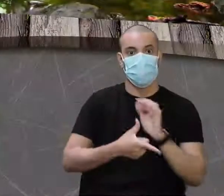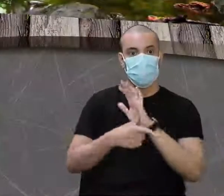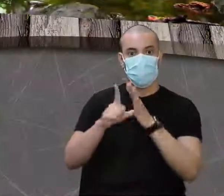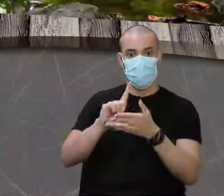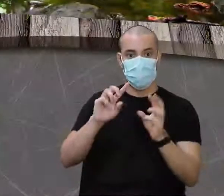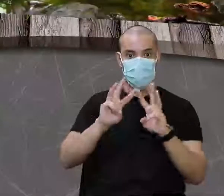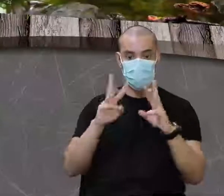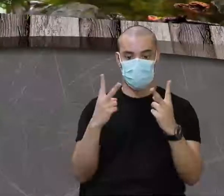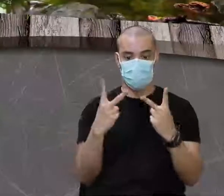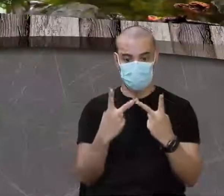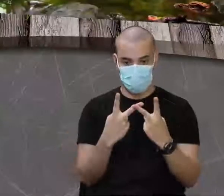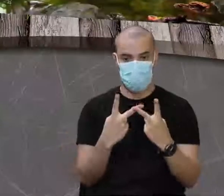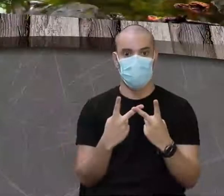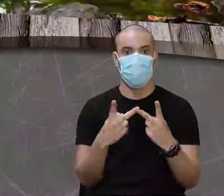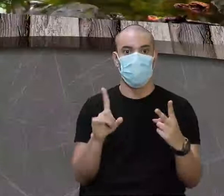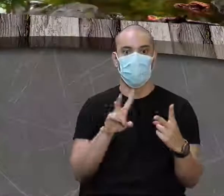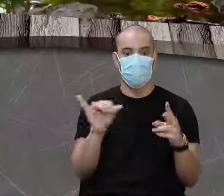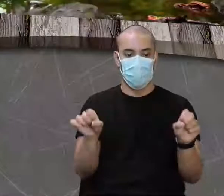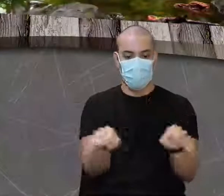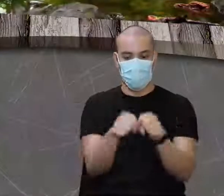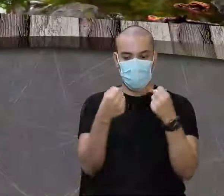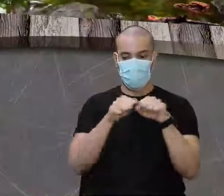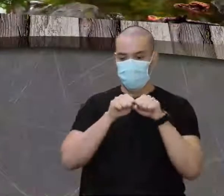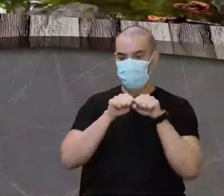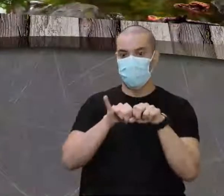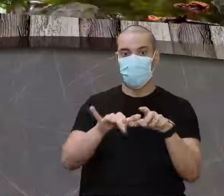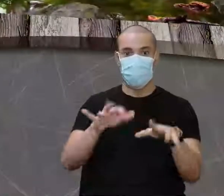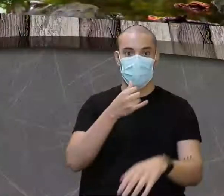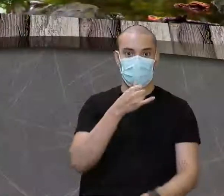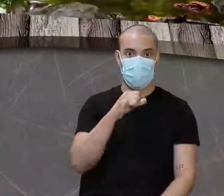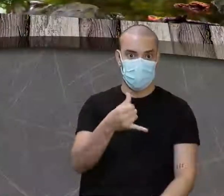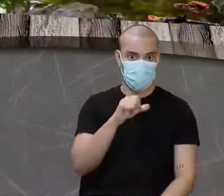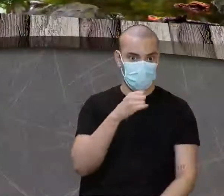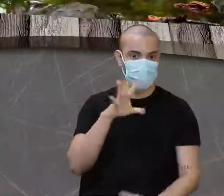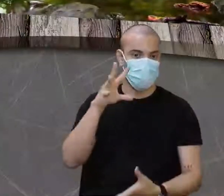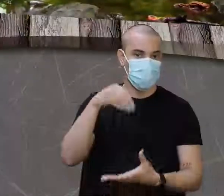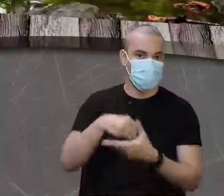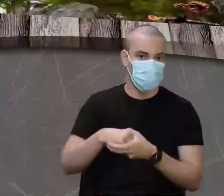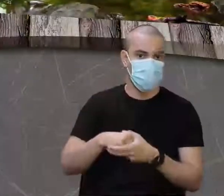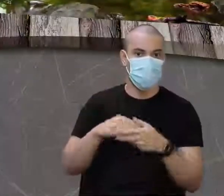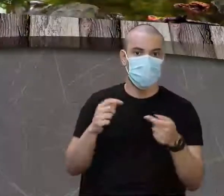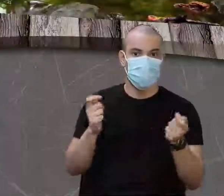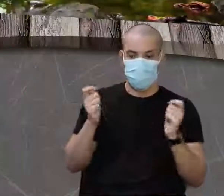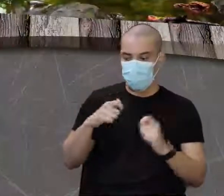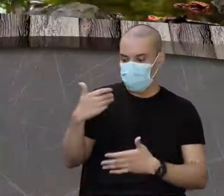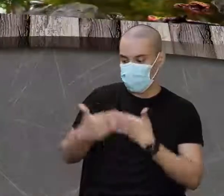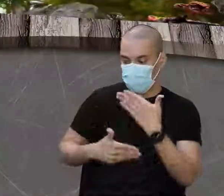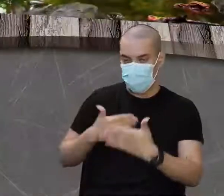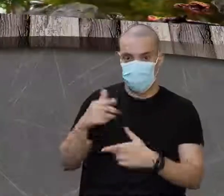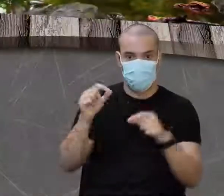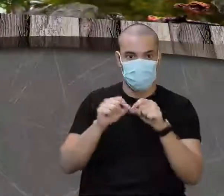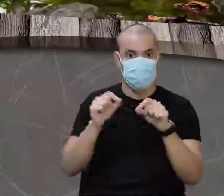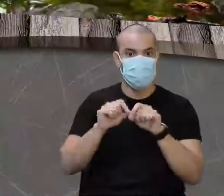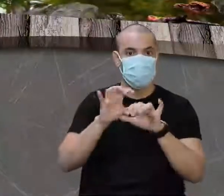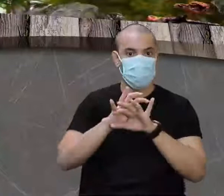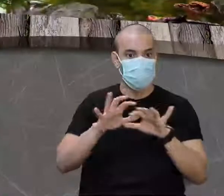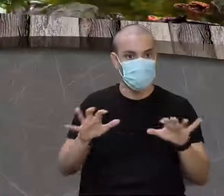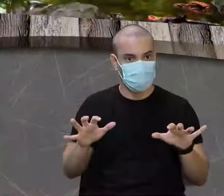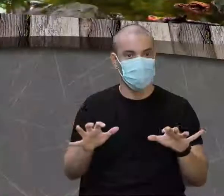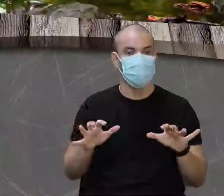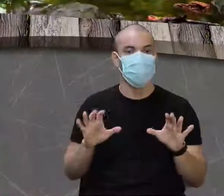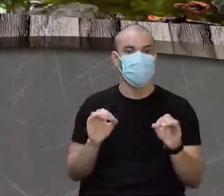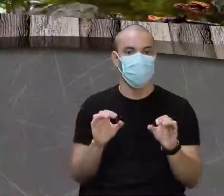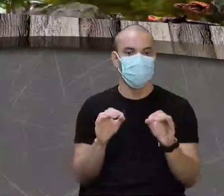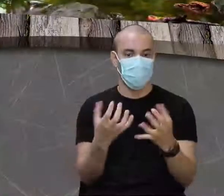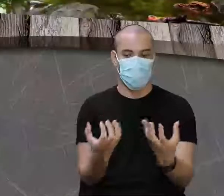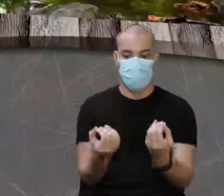orgânica, que agora vão ser quebradas, liberando energia para esses organismos que estão ali realizando esse processo, os fungos e as